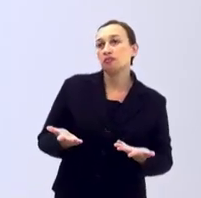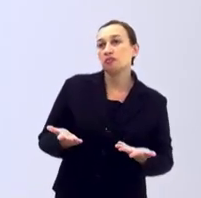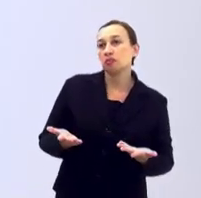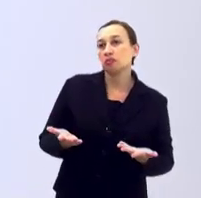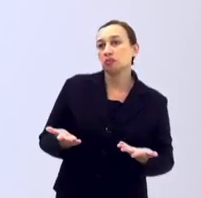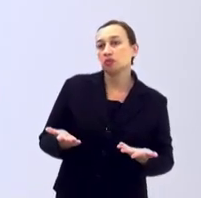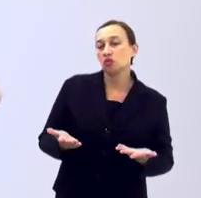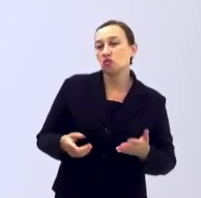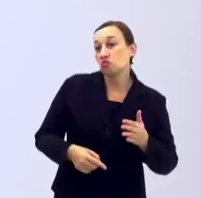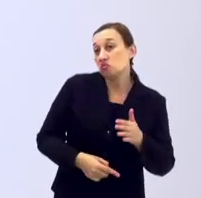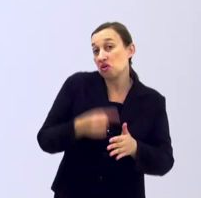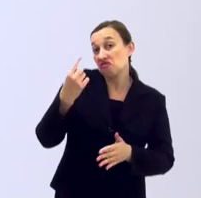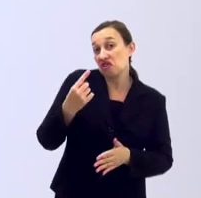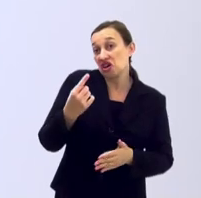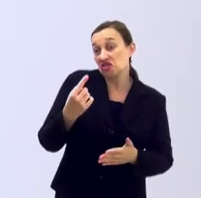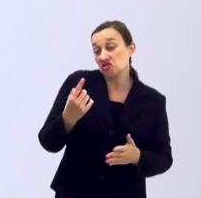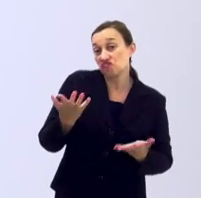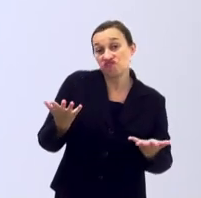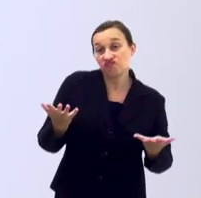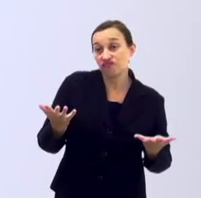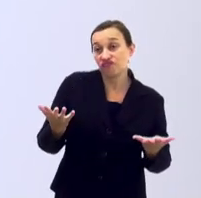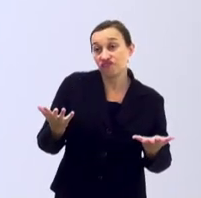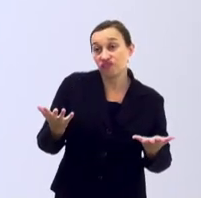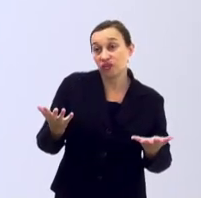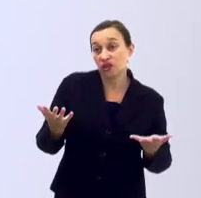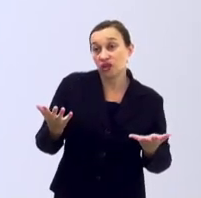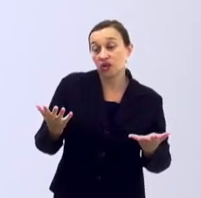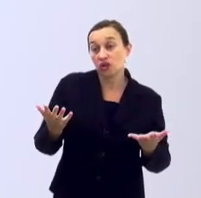Todavia, uma vez